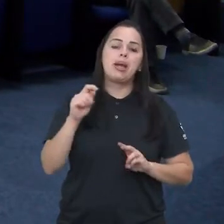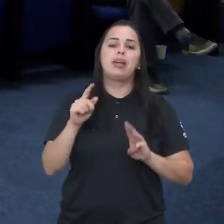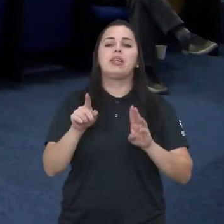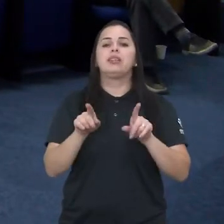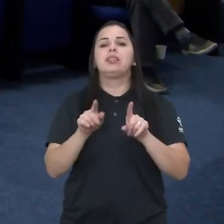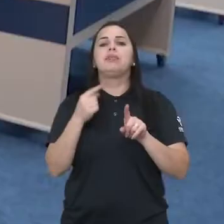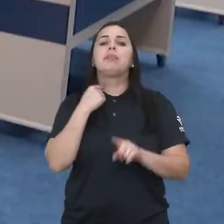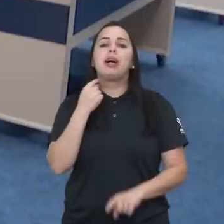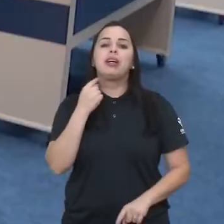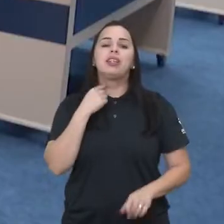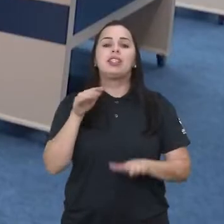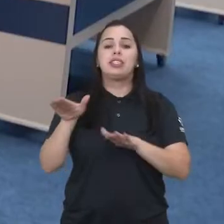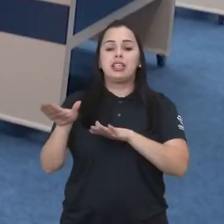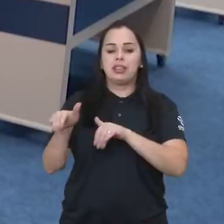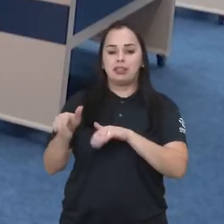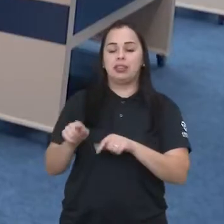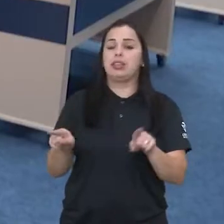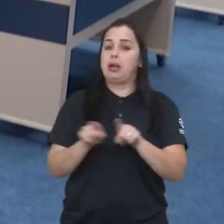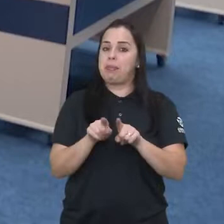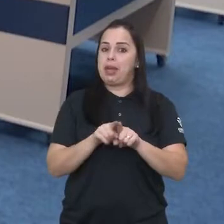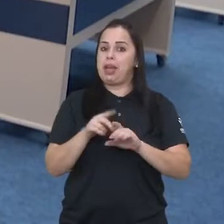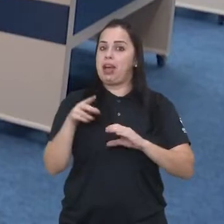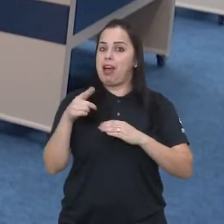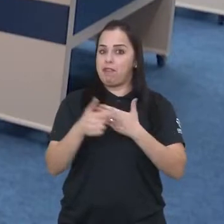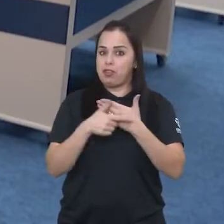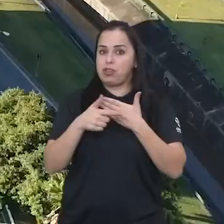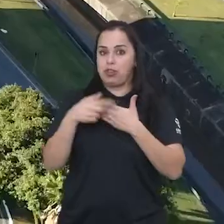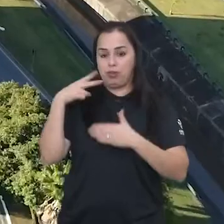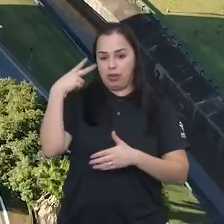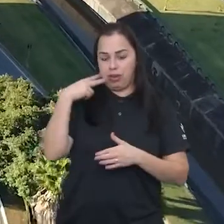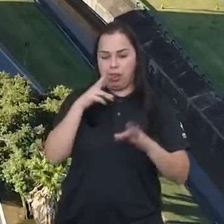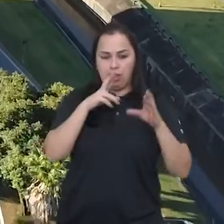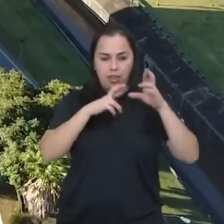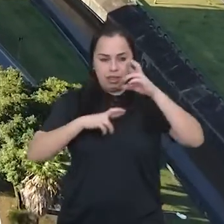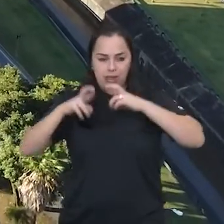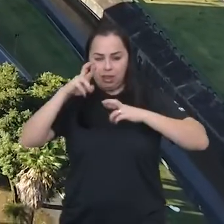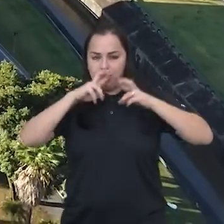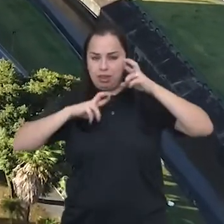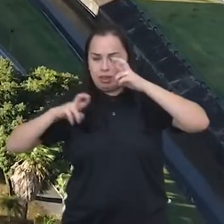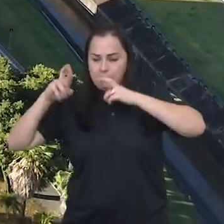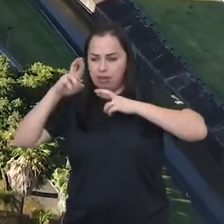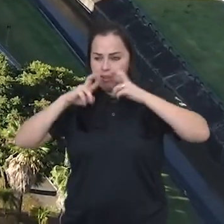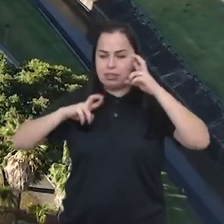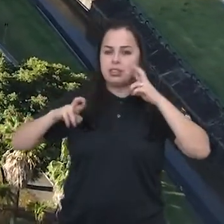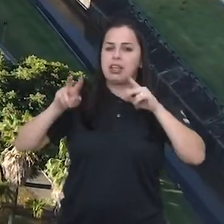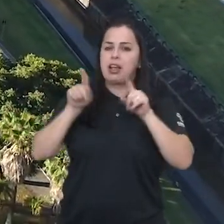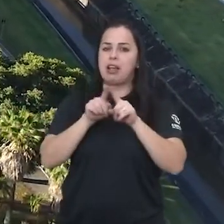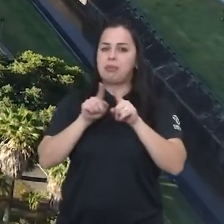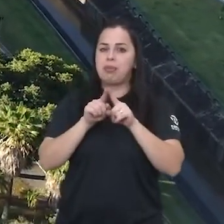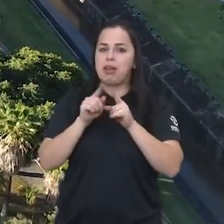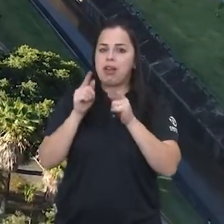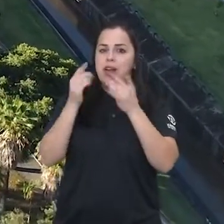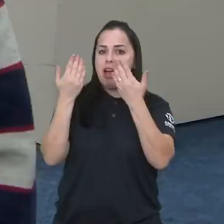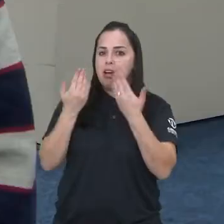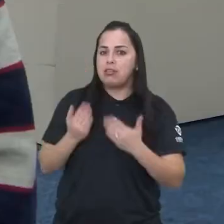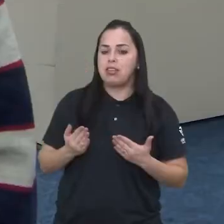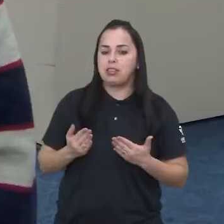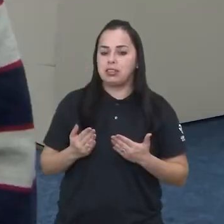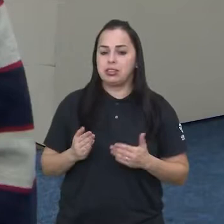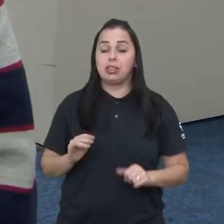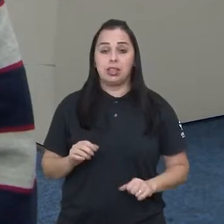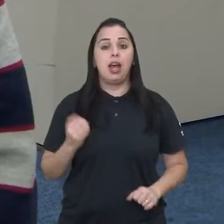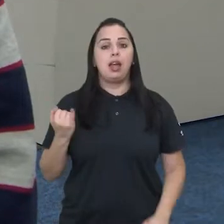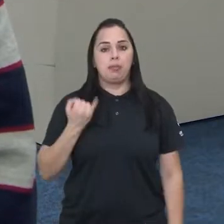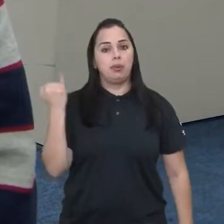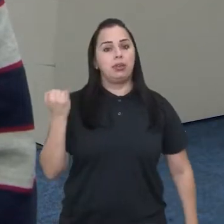setembro de cada ano. É papel dos vereadores acompanhar e fiscalizar as ações que compõem o orçamento da cidade. É